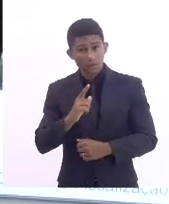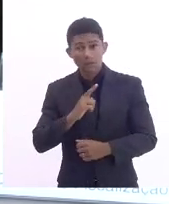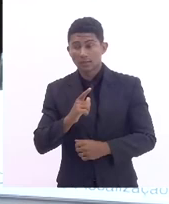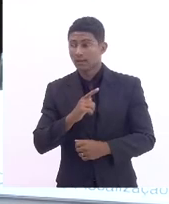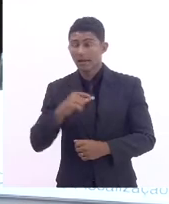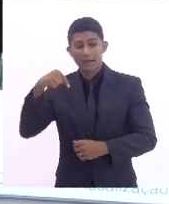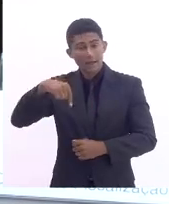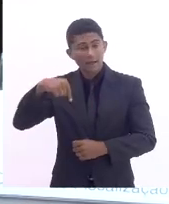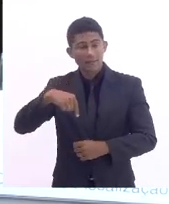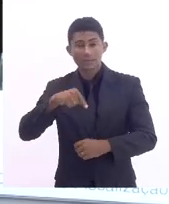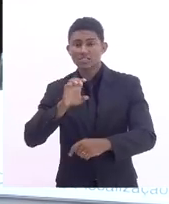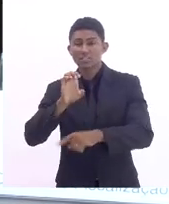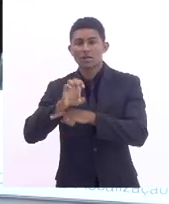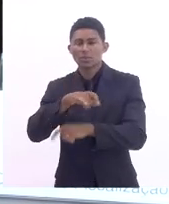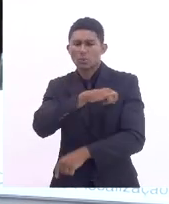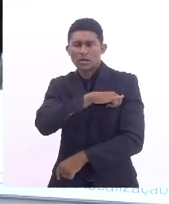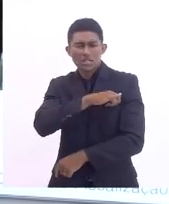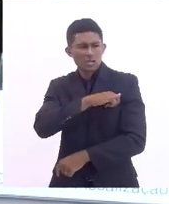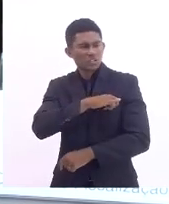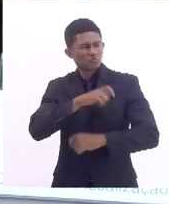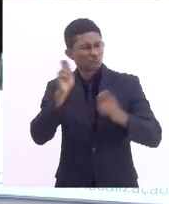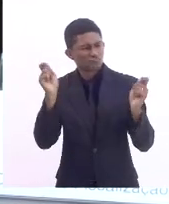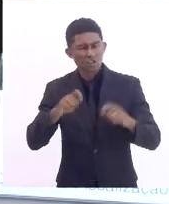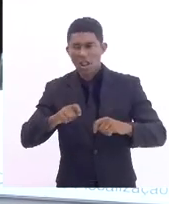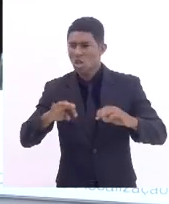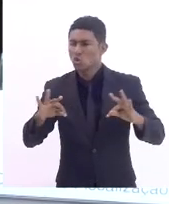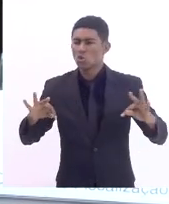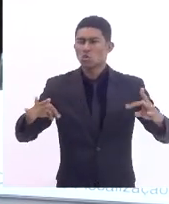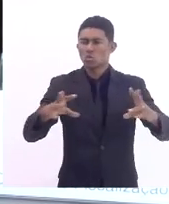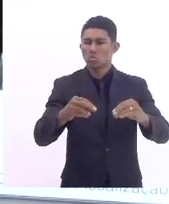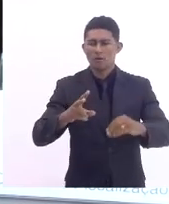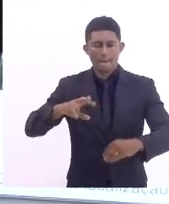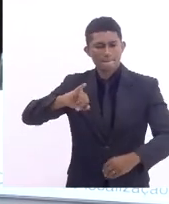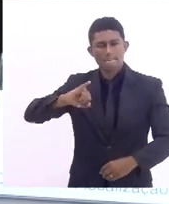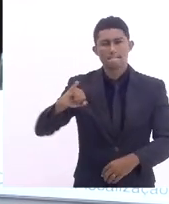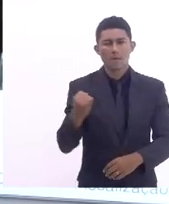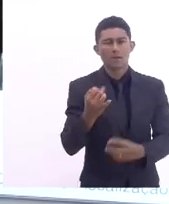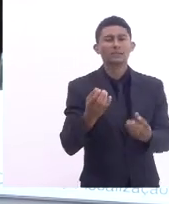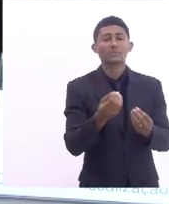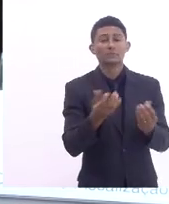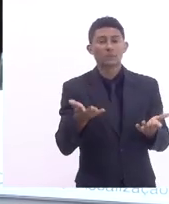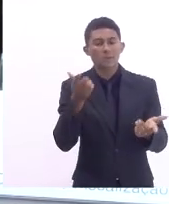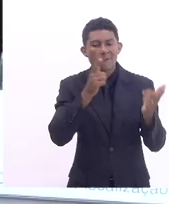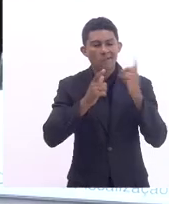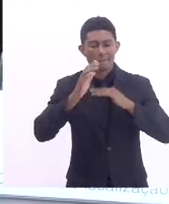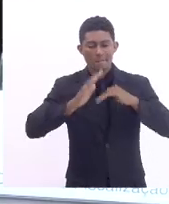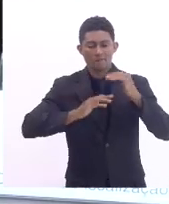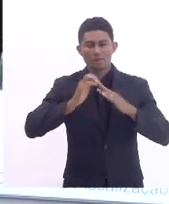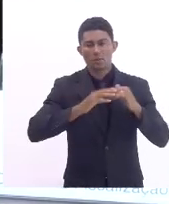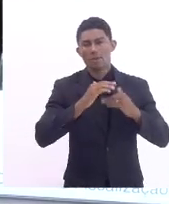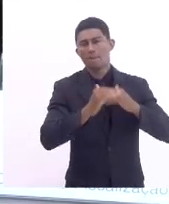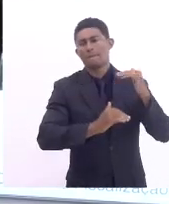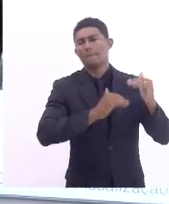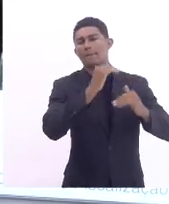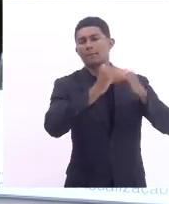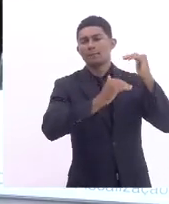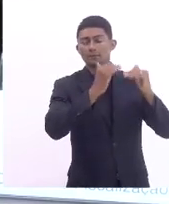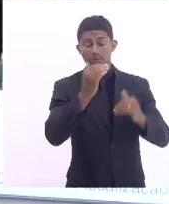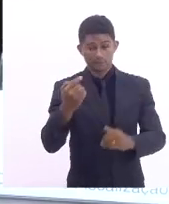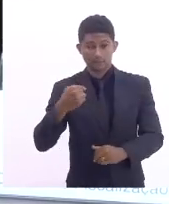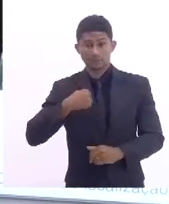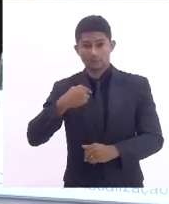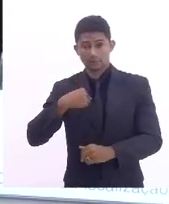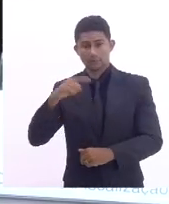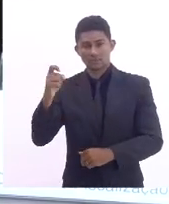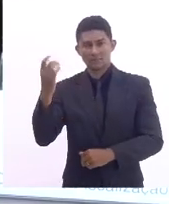aqui do Estado do Rio de Janeiro para fazer com que a profissão cresça mais ainda é eu como